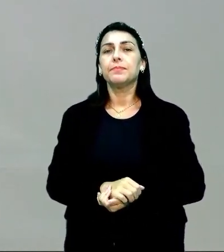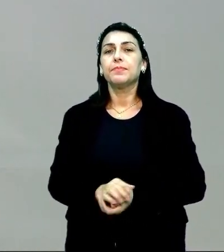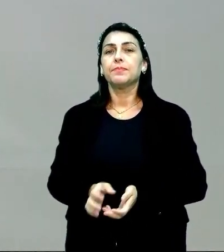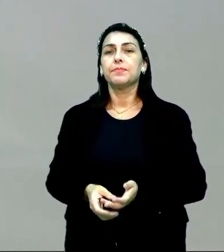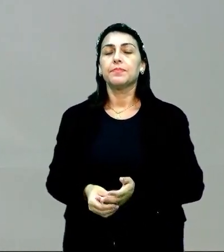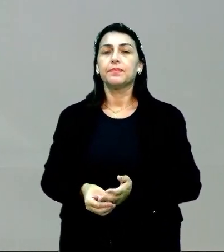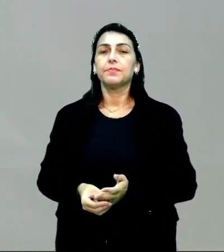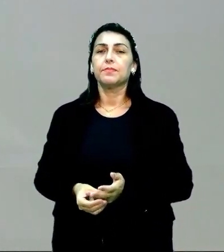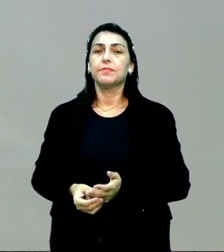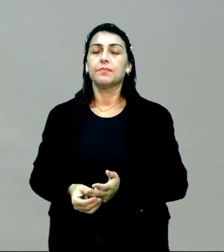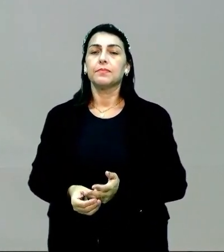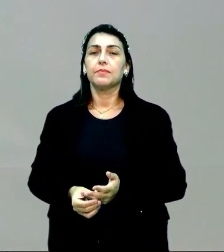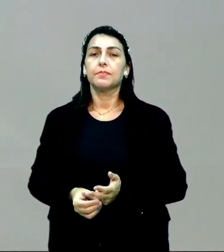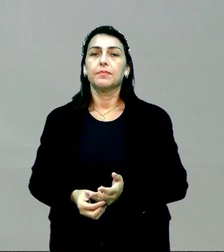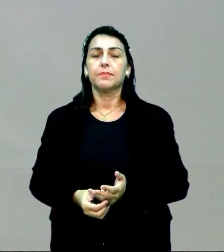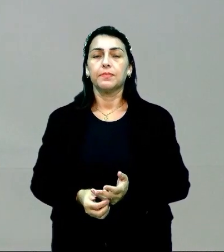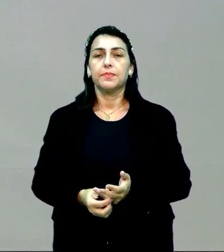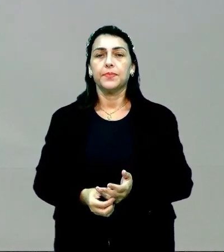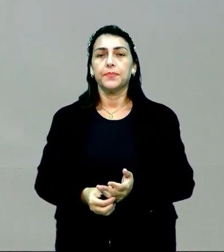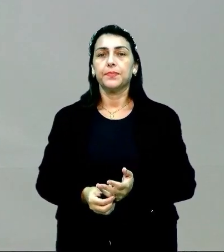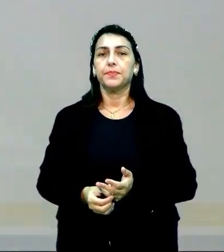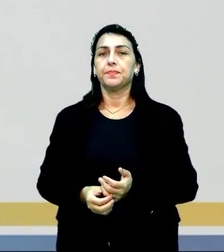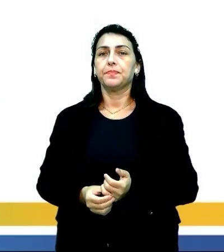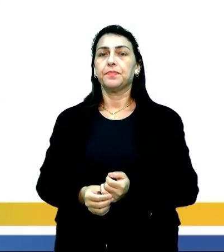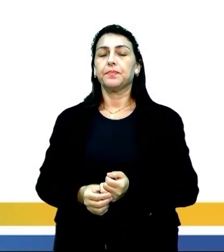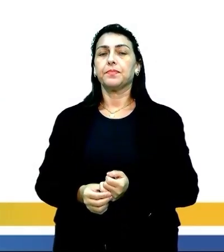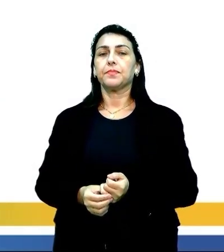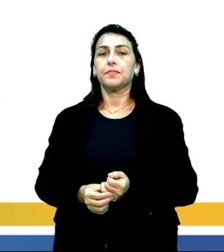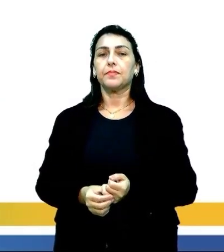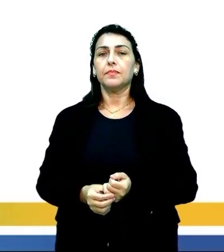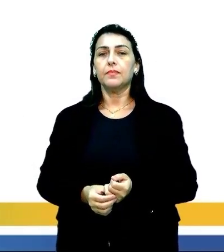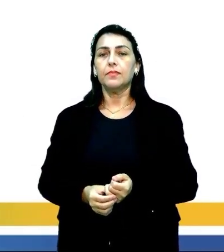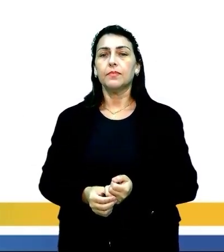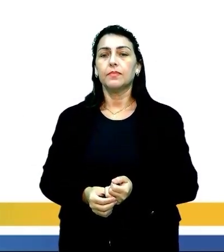ok? Vamos dar continuidade à nossa aula? Vamos lá?